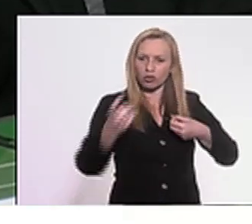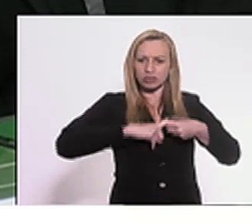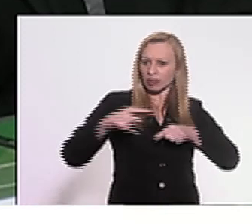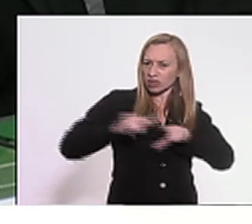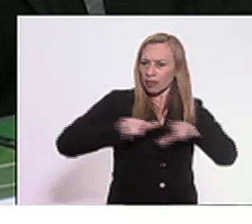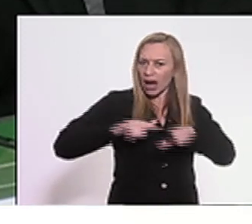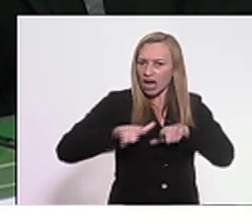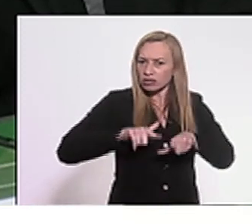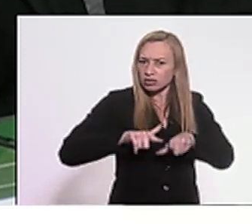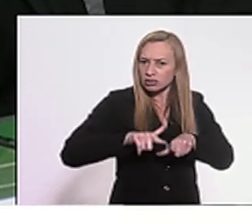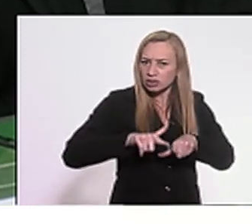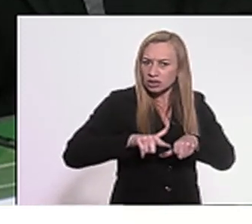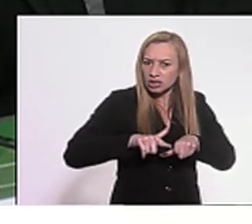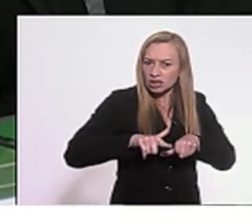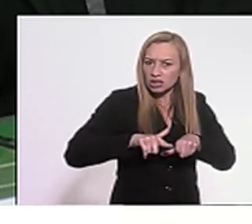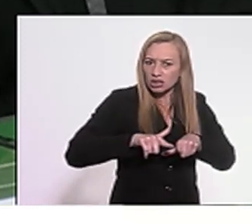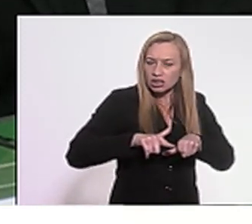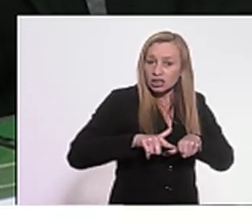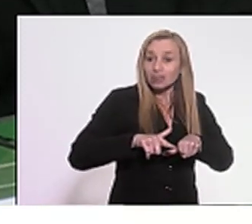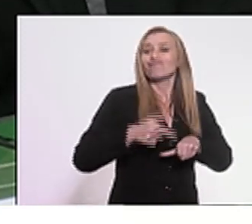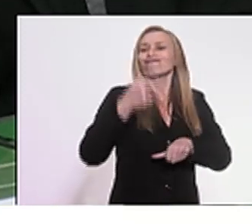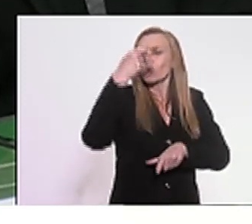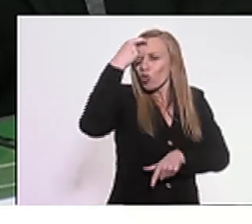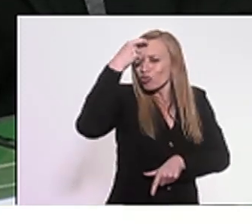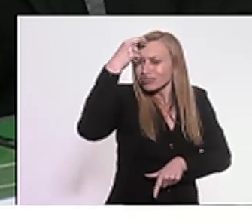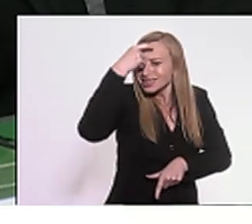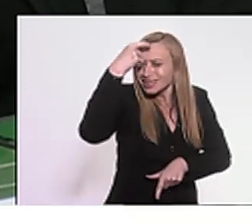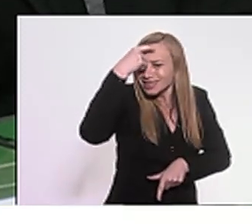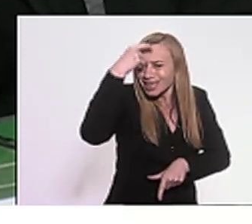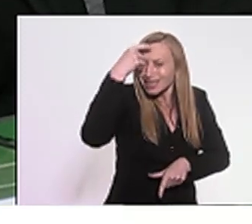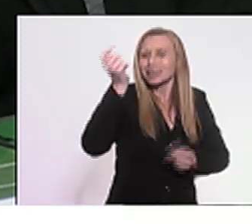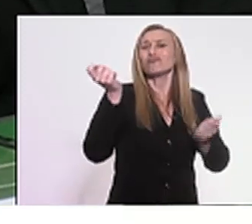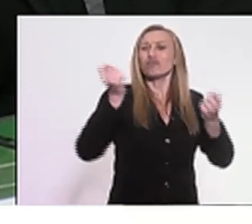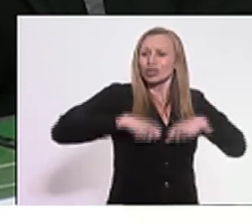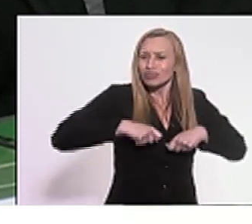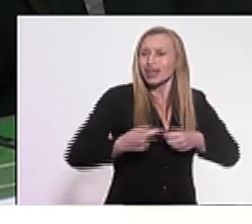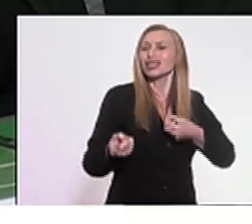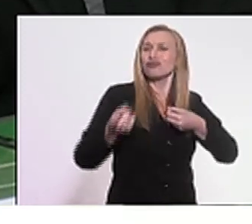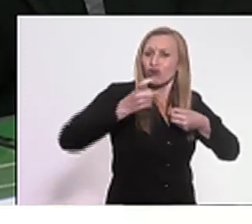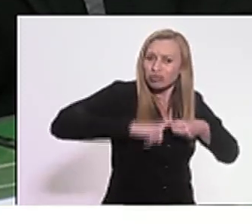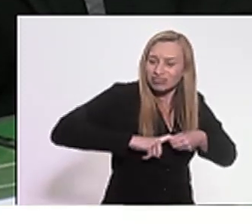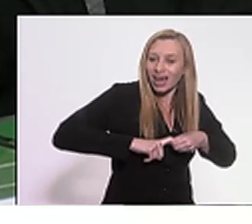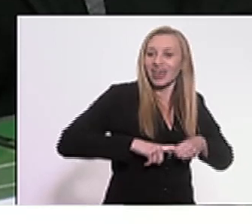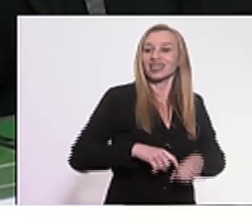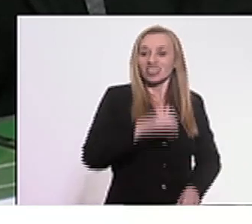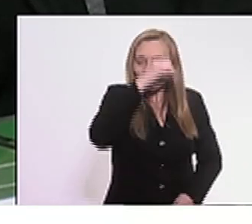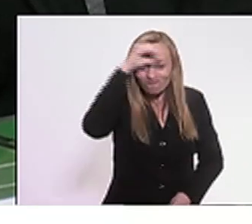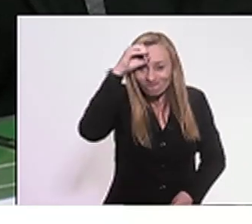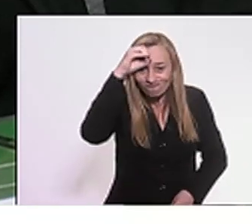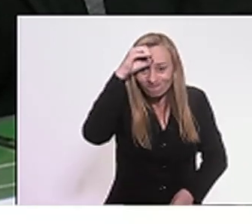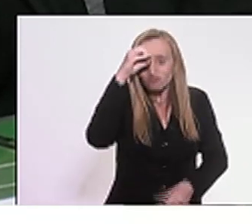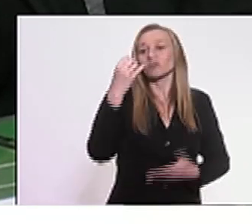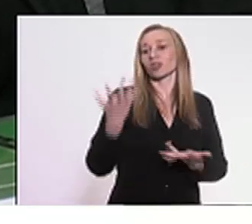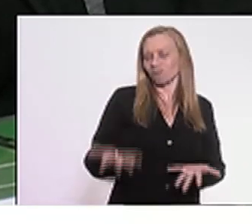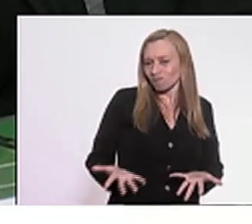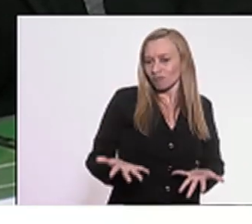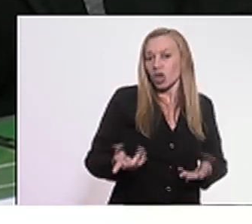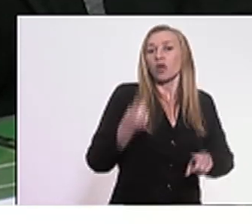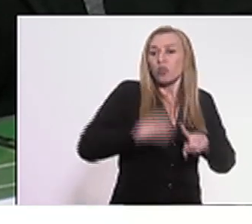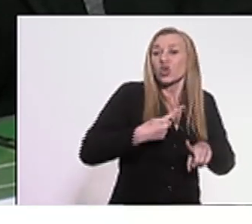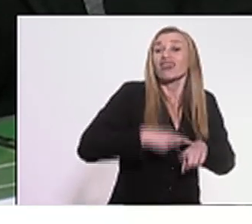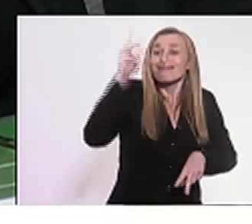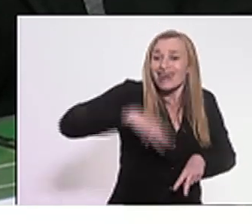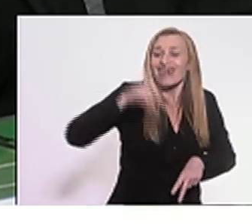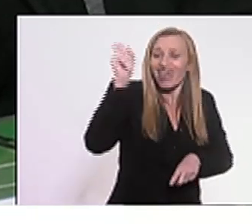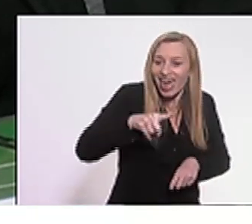corporação é que tem ciência que há possibilidade de voltar e que é inocente. Porque quem é